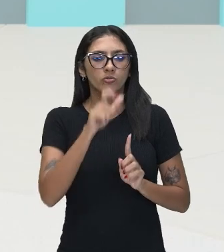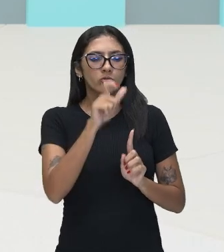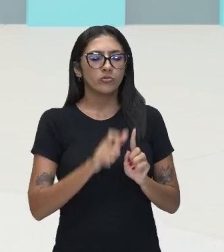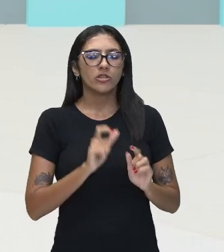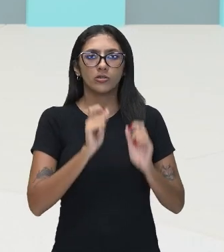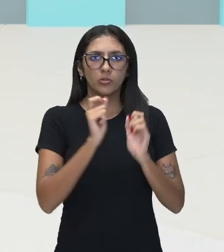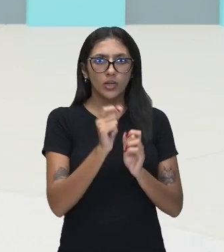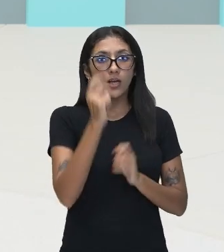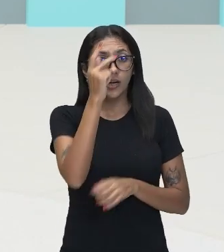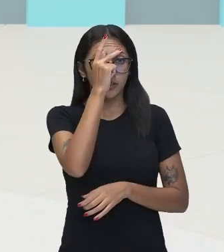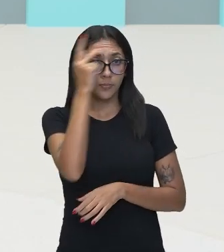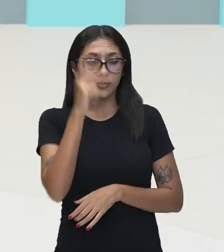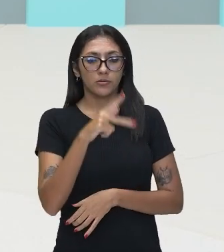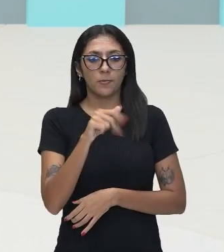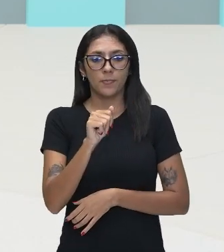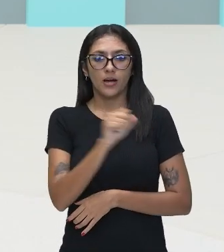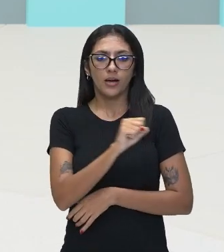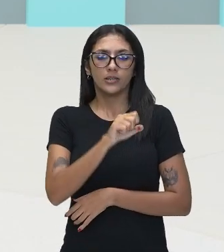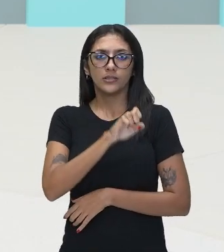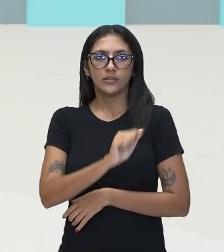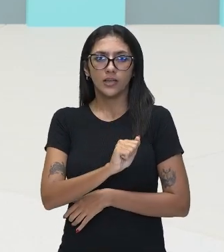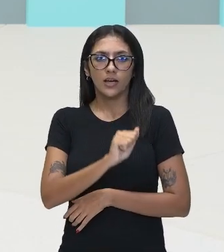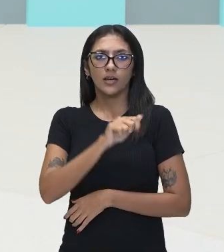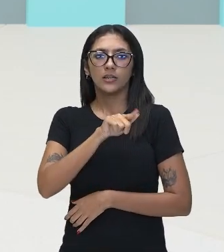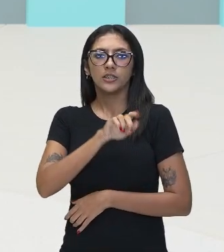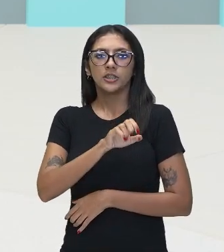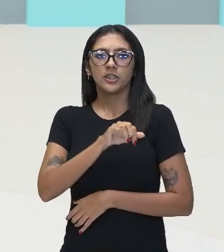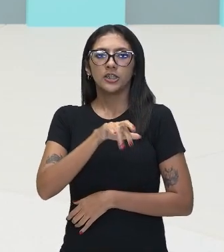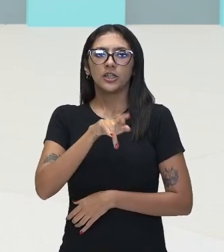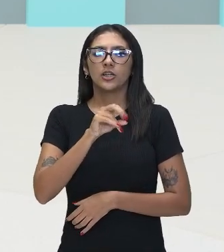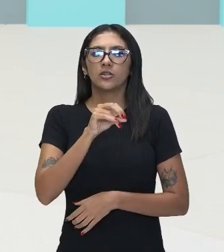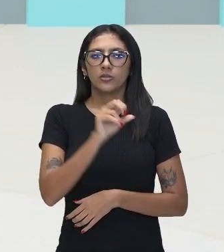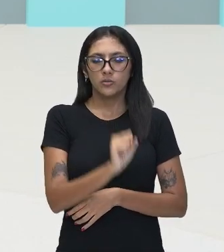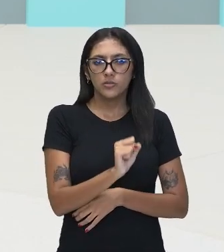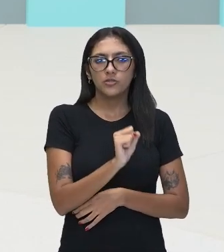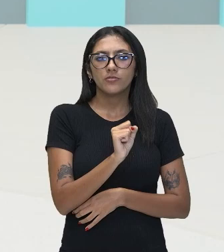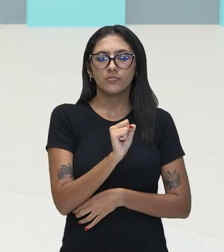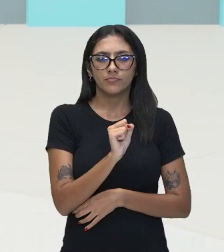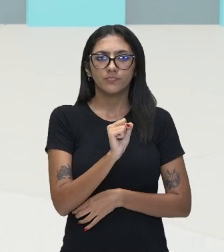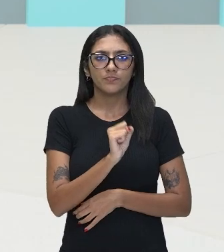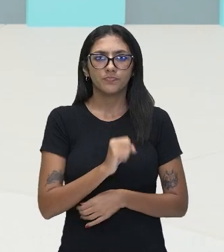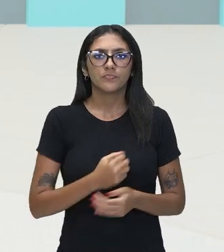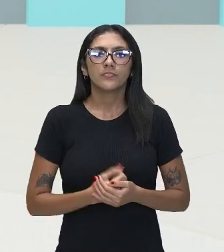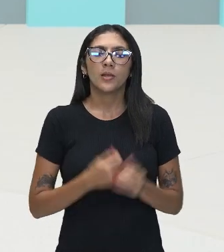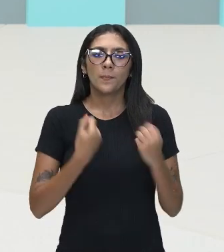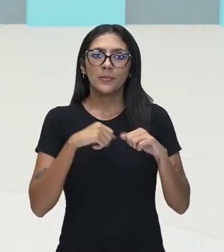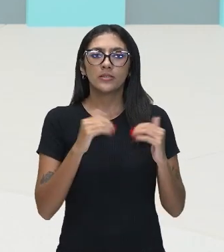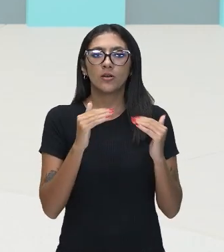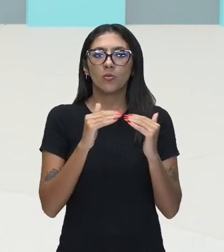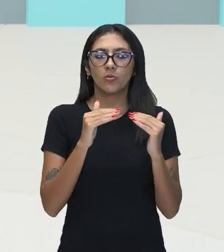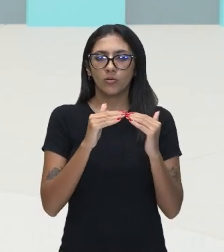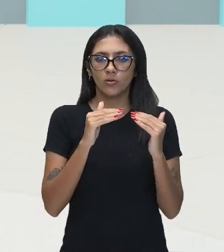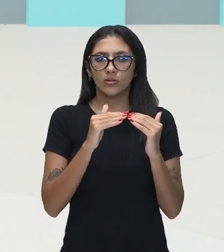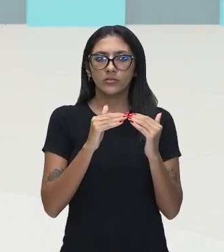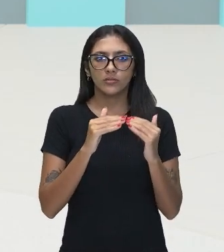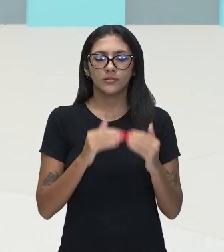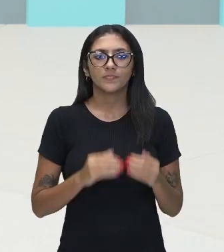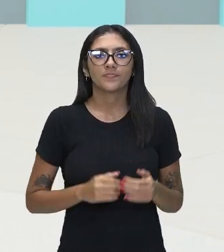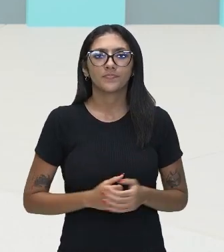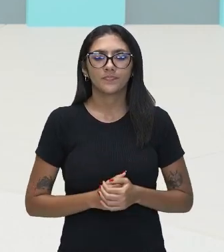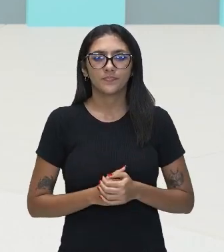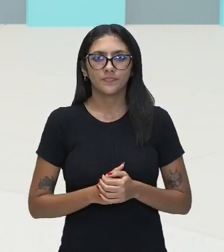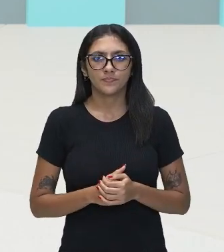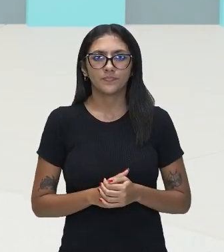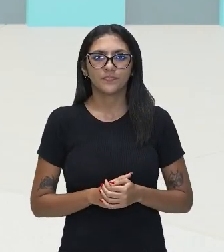passageiros desceram do barco apavorados, desceram, tem de concordar com o sujeito passageiros, porque está no